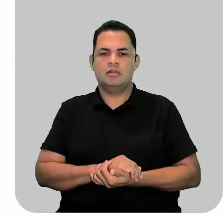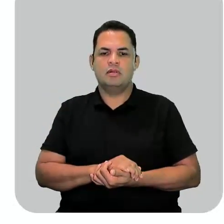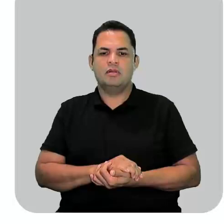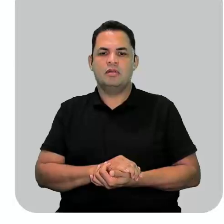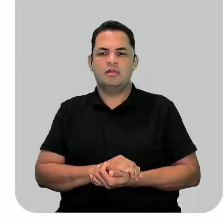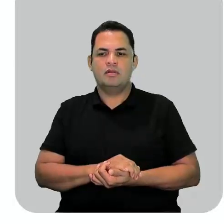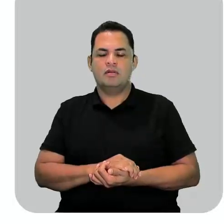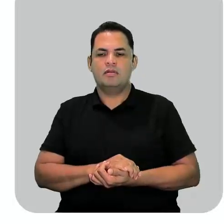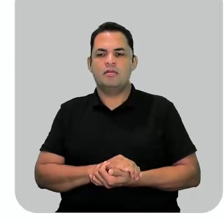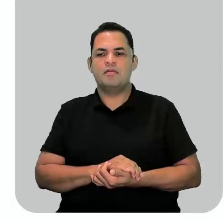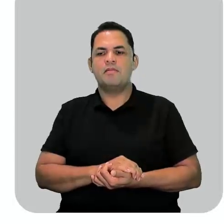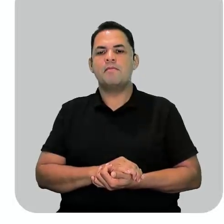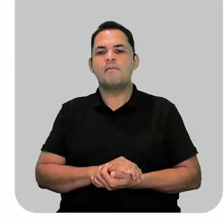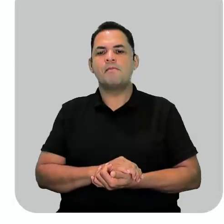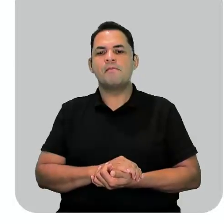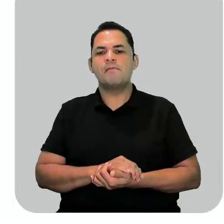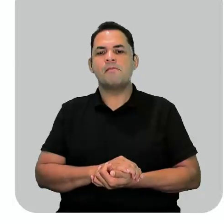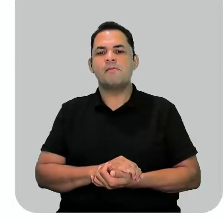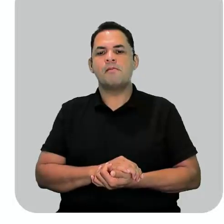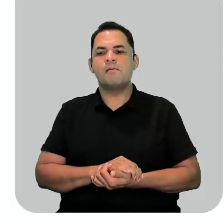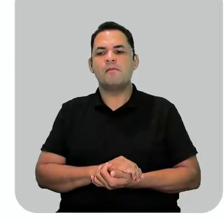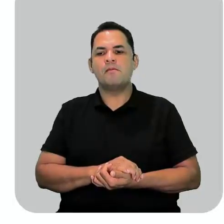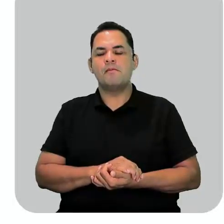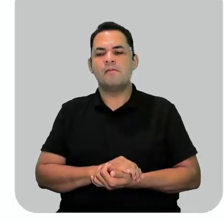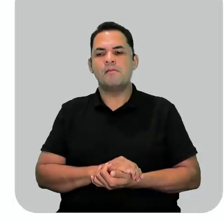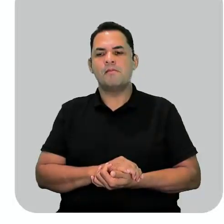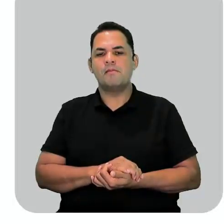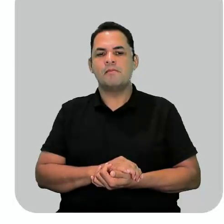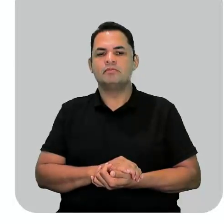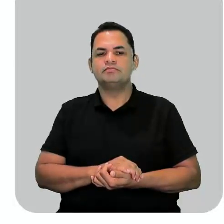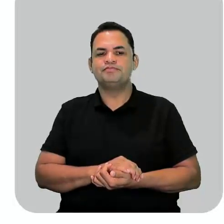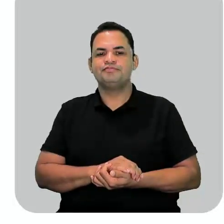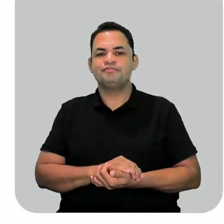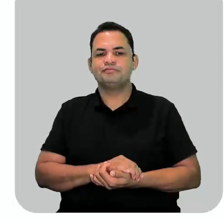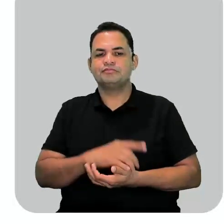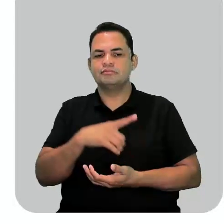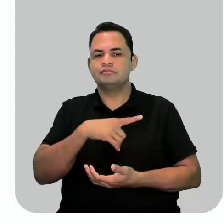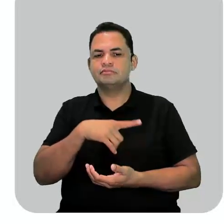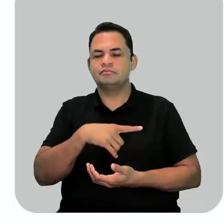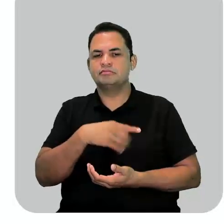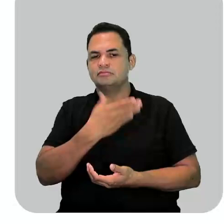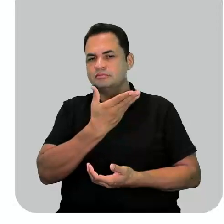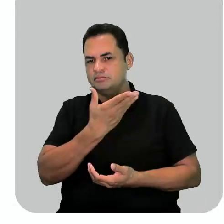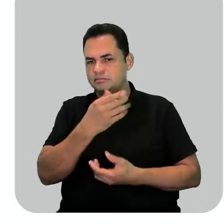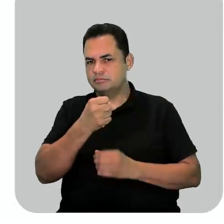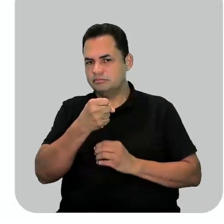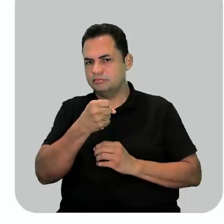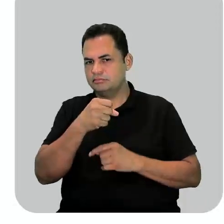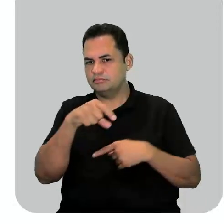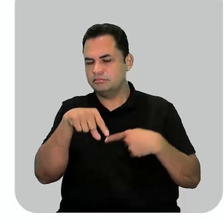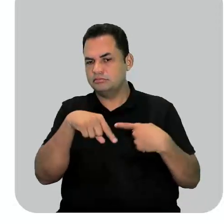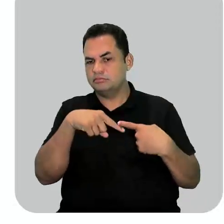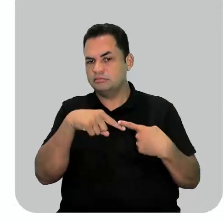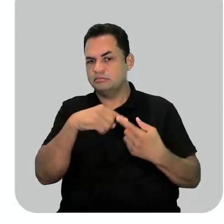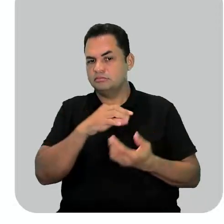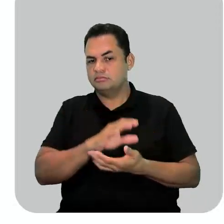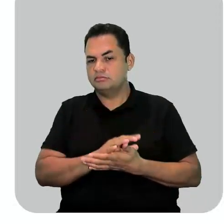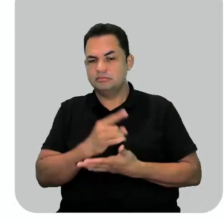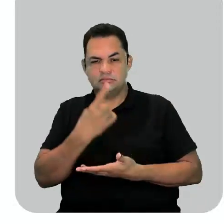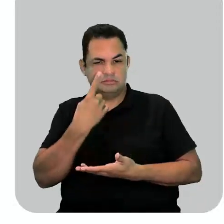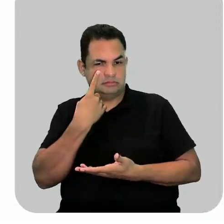N, dependendo de quantos hidrogênios são substituídos. Vamos ver se ele tem essa função? Se a gente